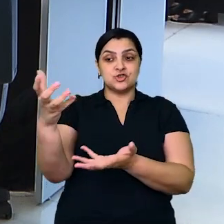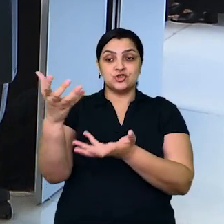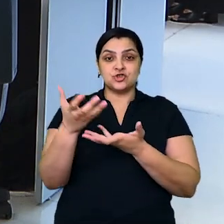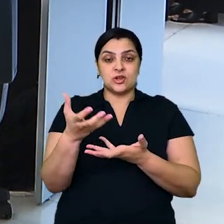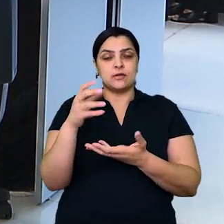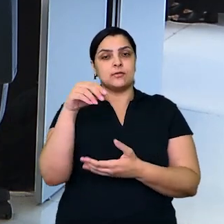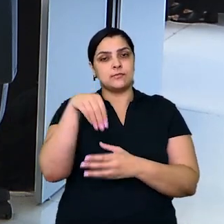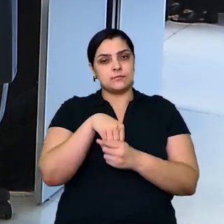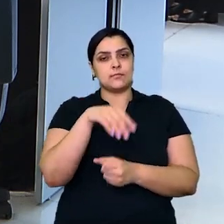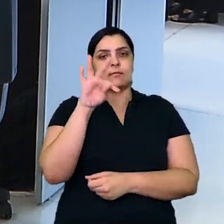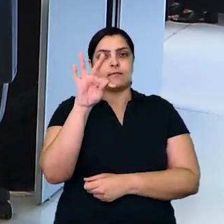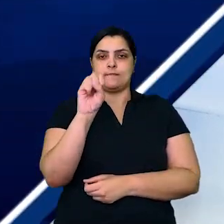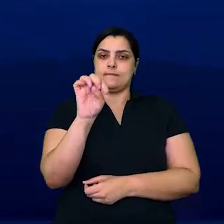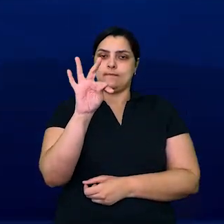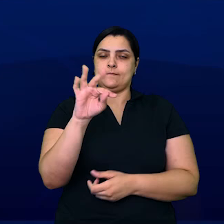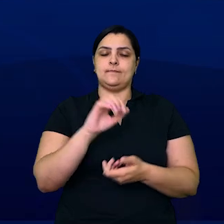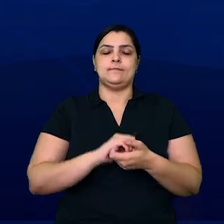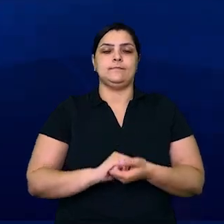chegam ao TST.